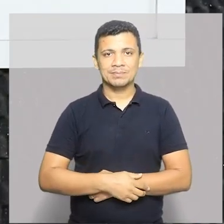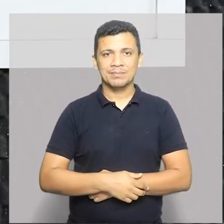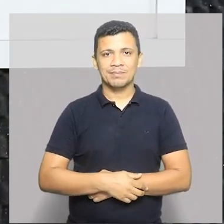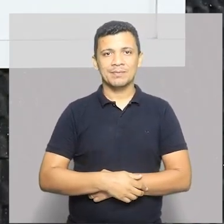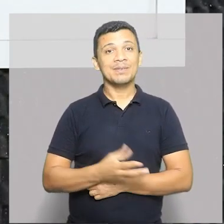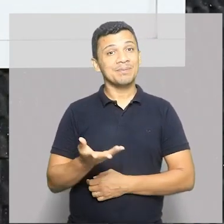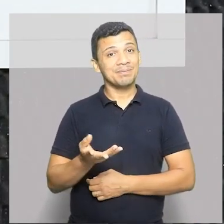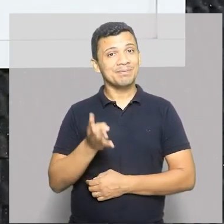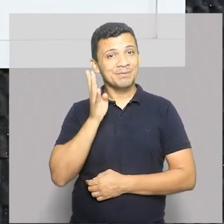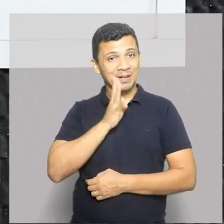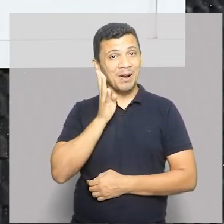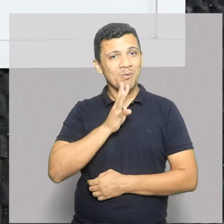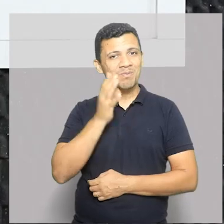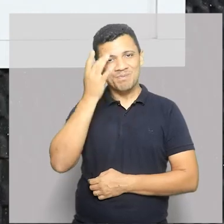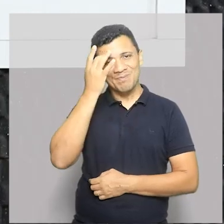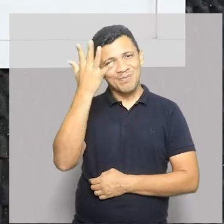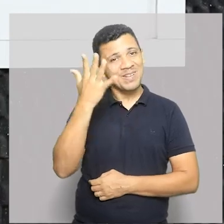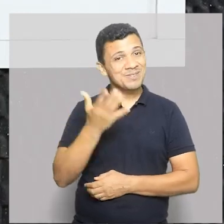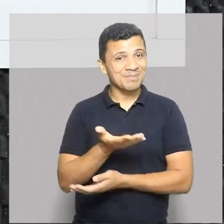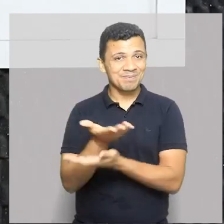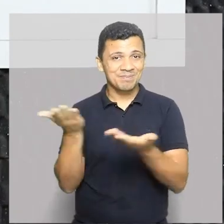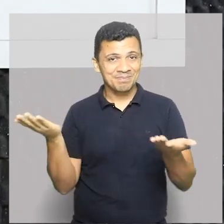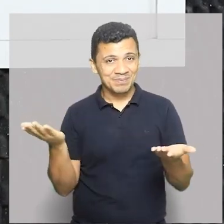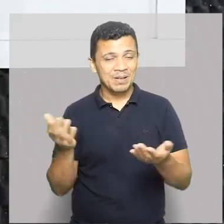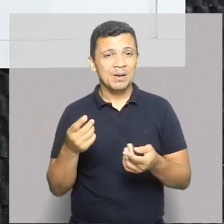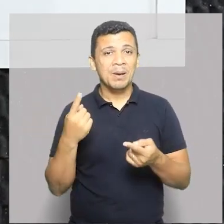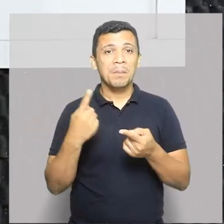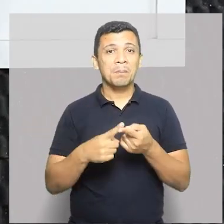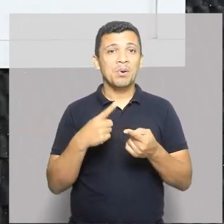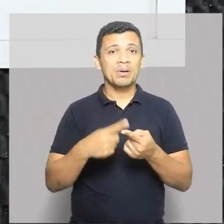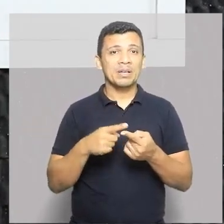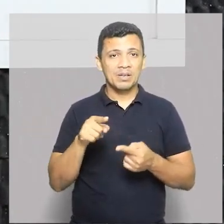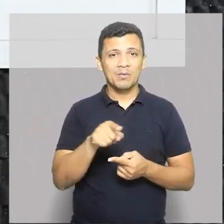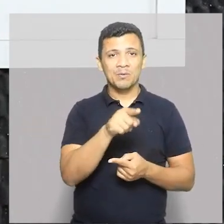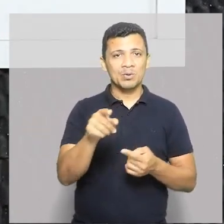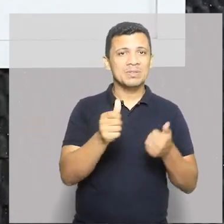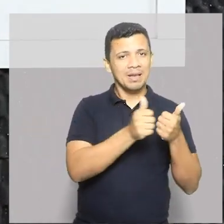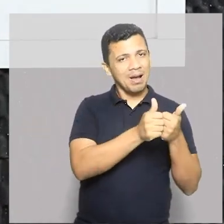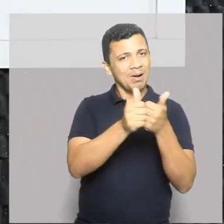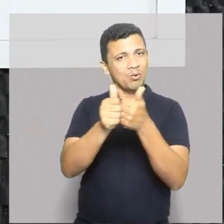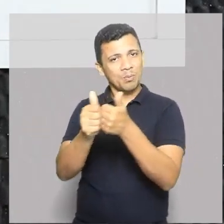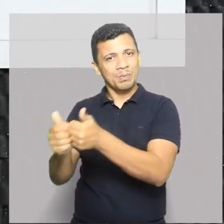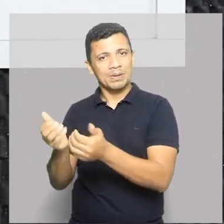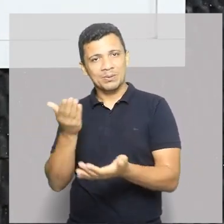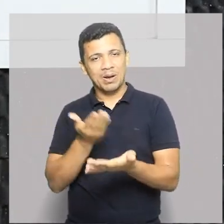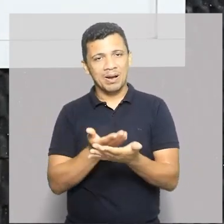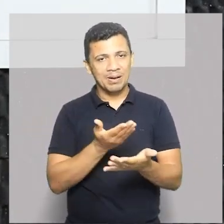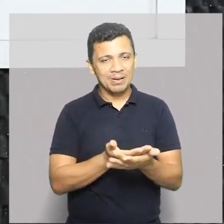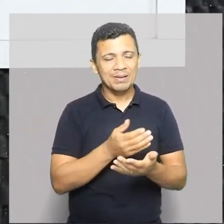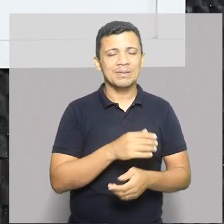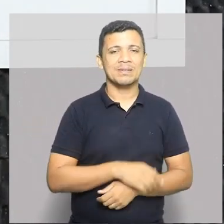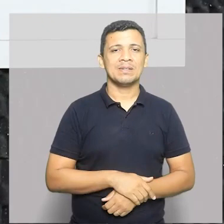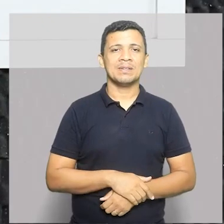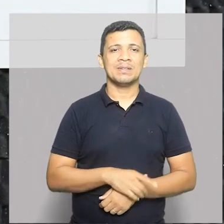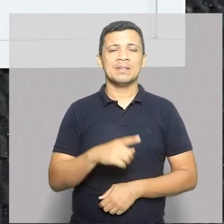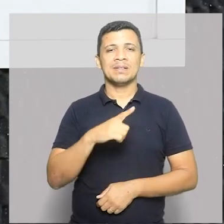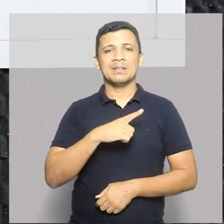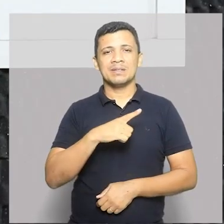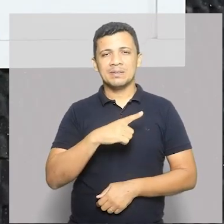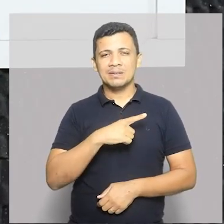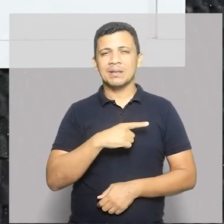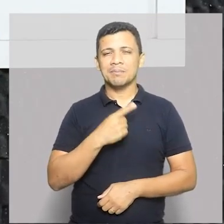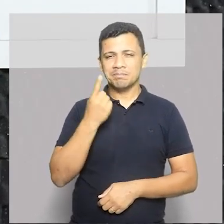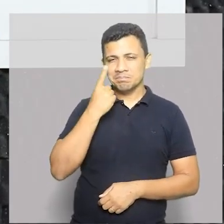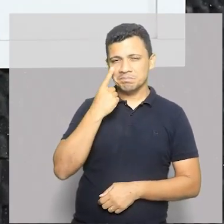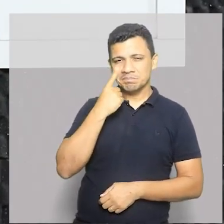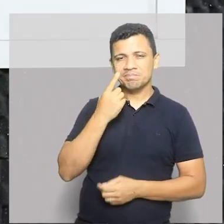foi legal? Viu como foi fácil? Mas só está sendo fácil porque vocês estão aí acompanhando as nossas aulas, tá acompanhando direitinho, tá?